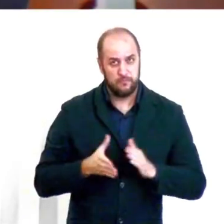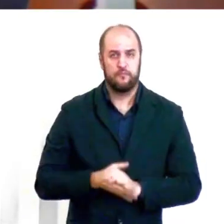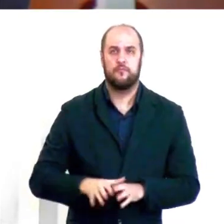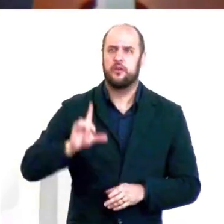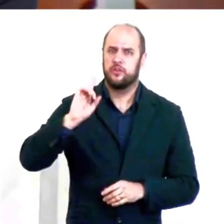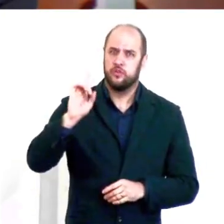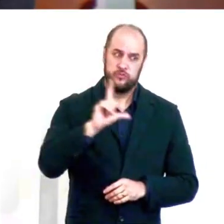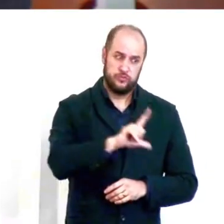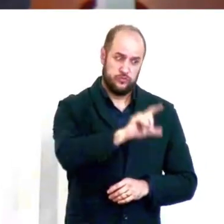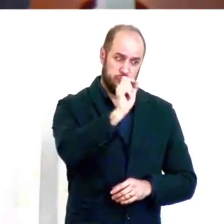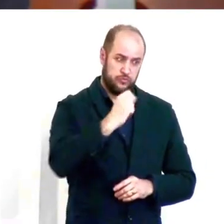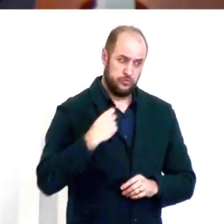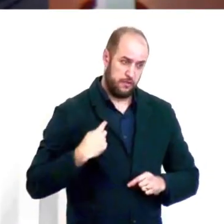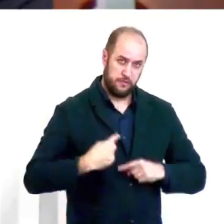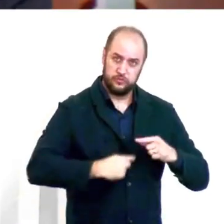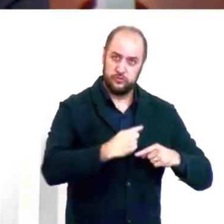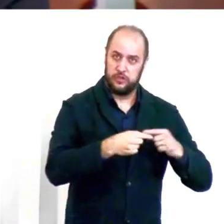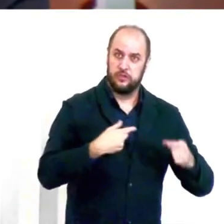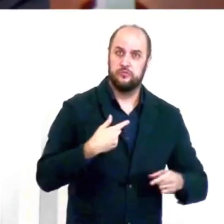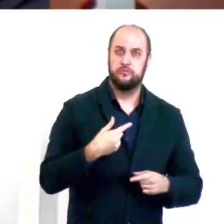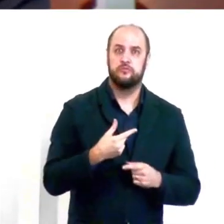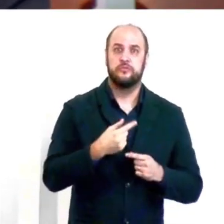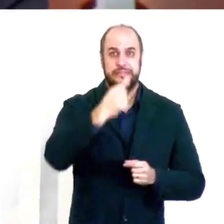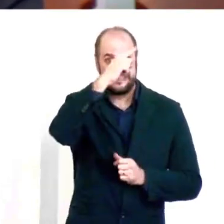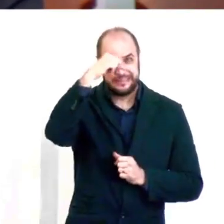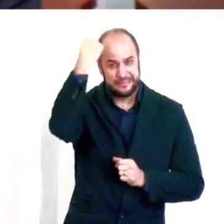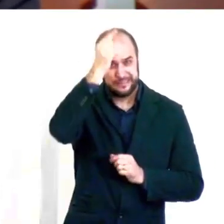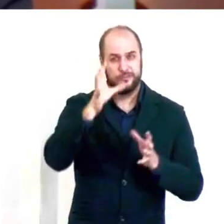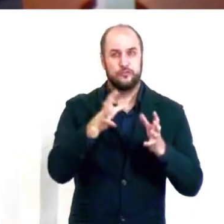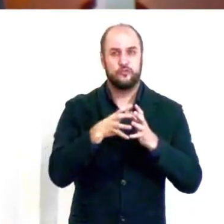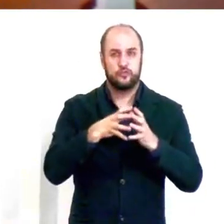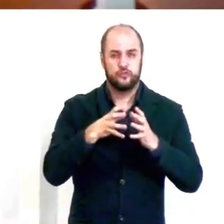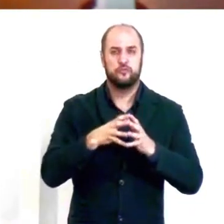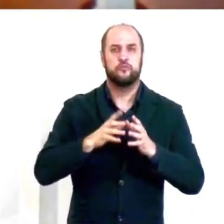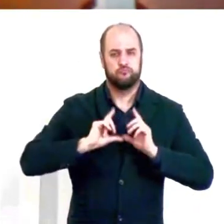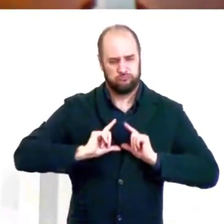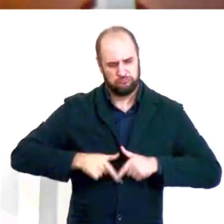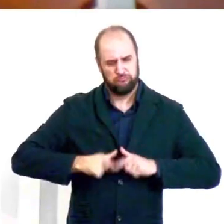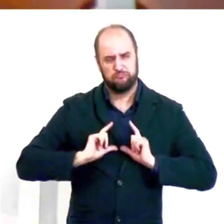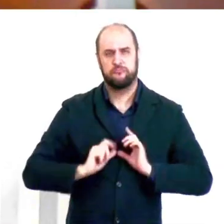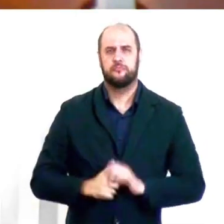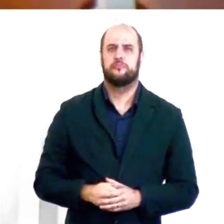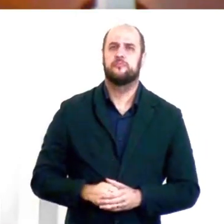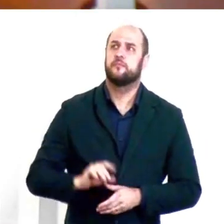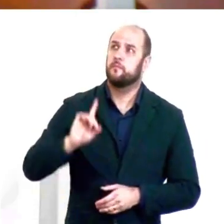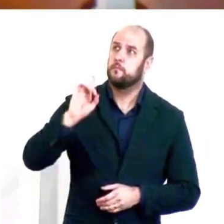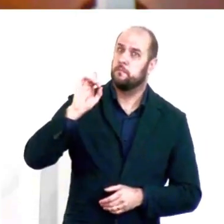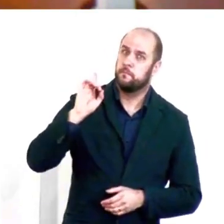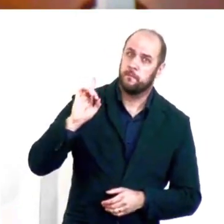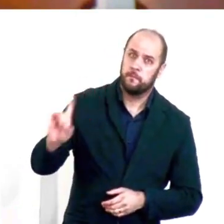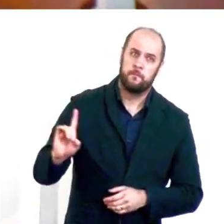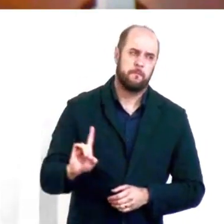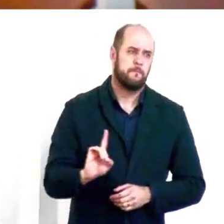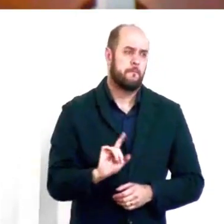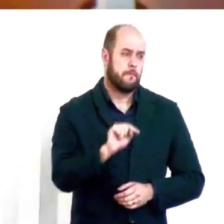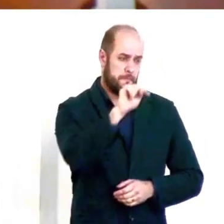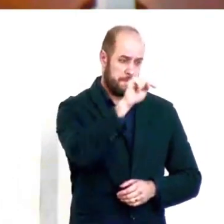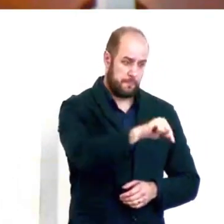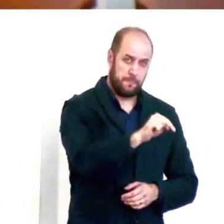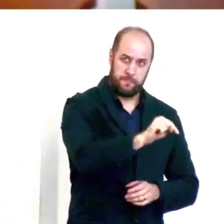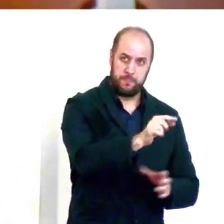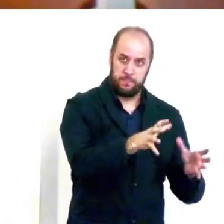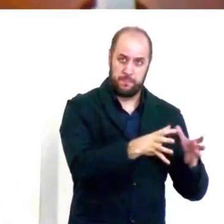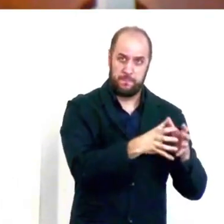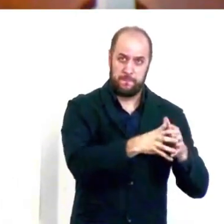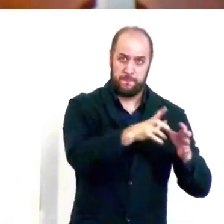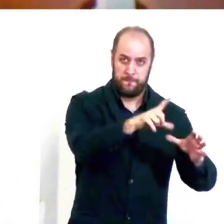como a genealogia santa. E é dessa genealogia então que Deus vai levantar esse